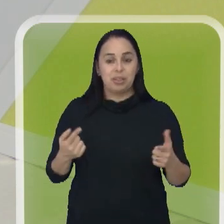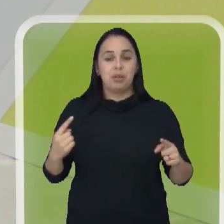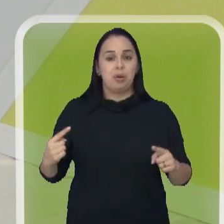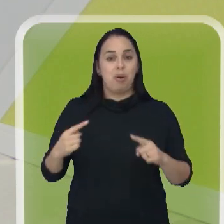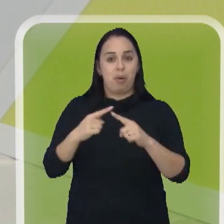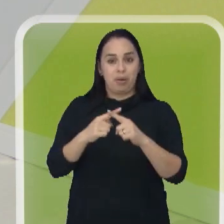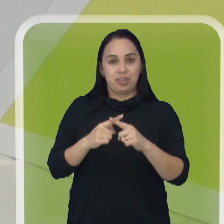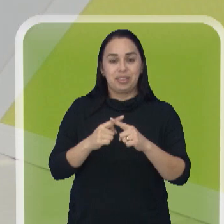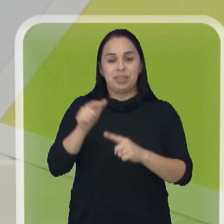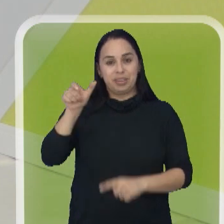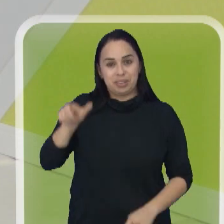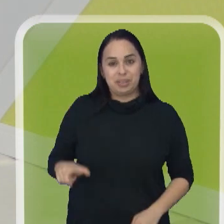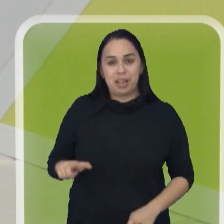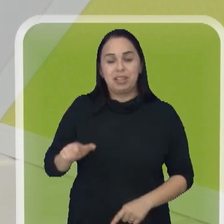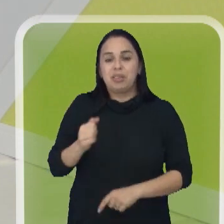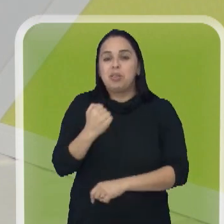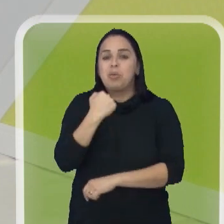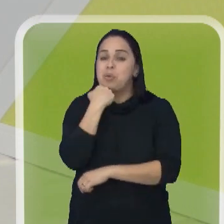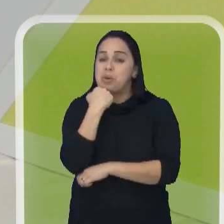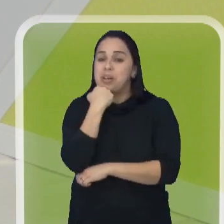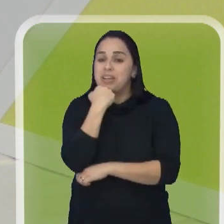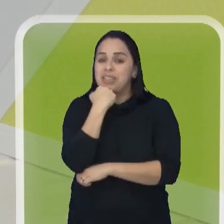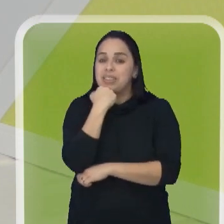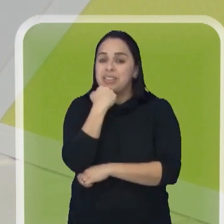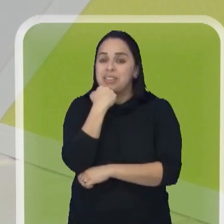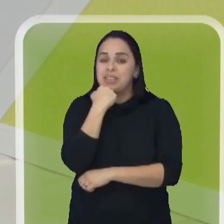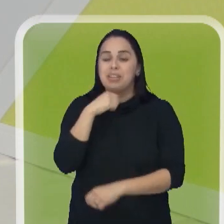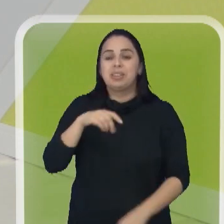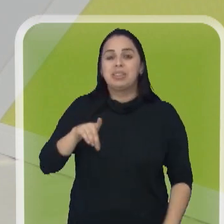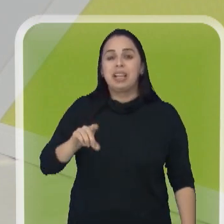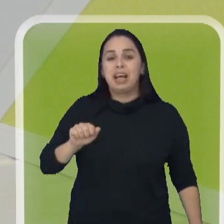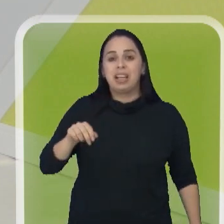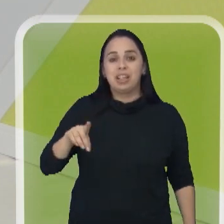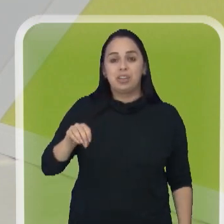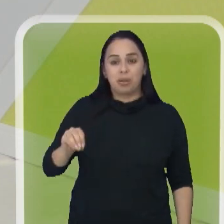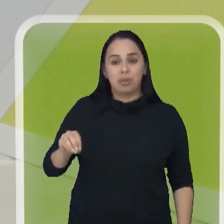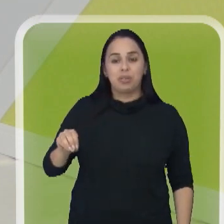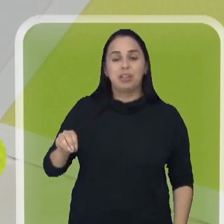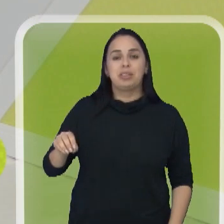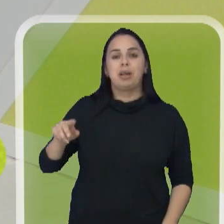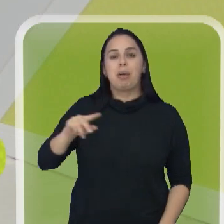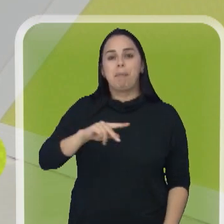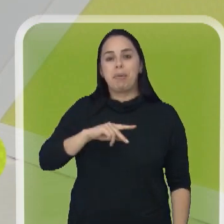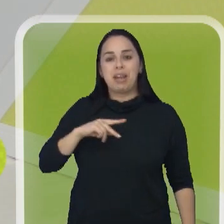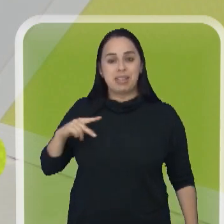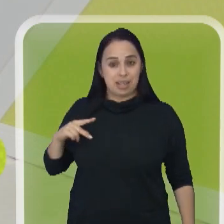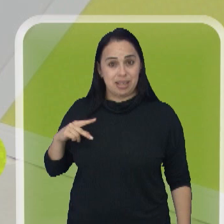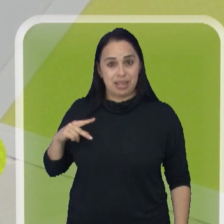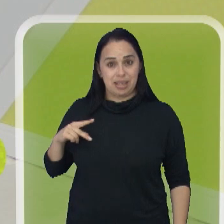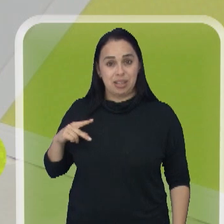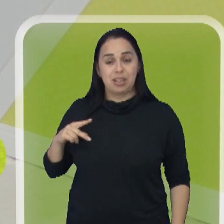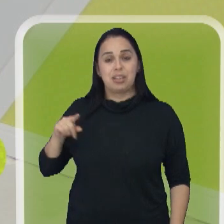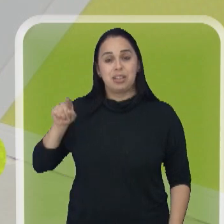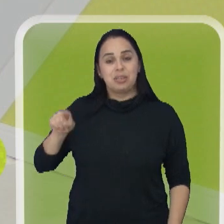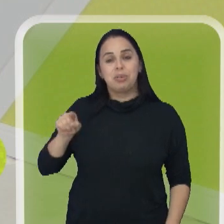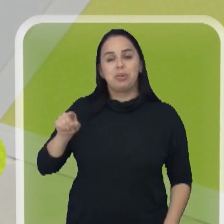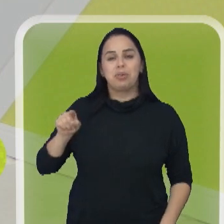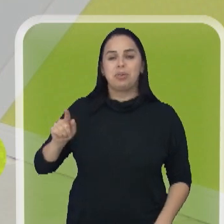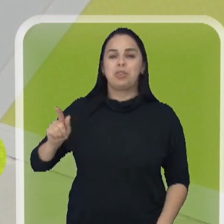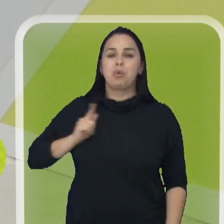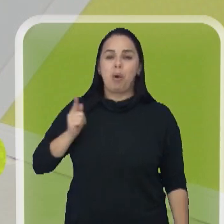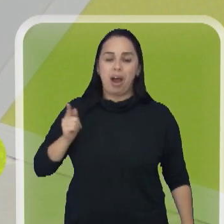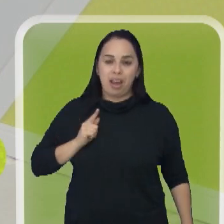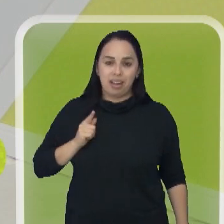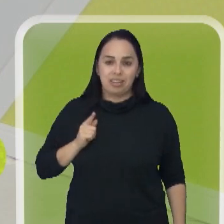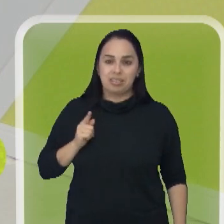outra figura estará no banco de reservas. O Dado Oliveira, que todo mundo conhece como presidente do Mantiqueira de Guaratinguetá.